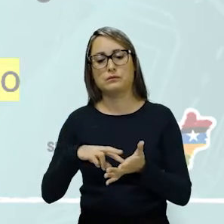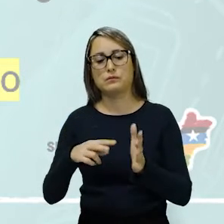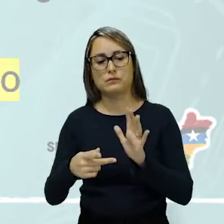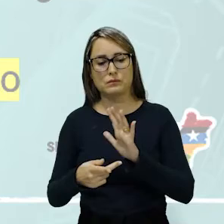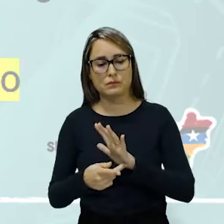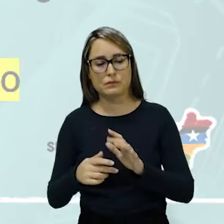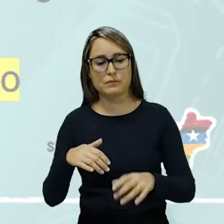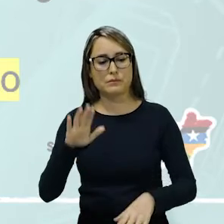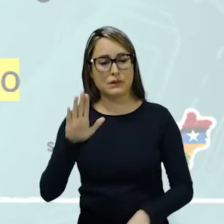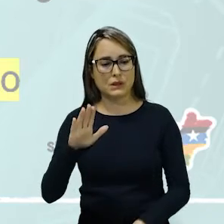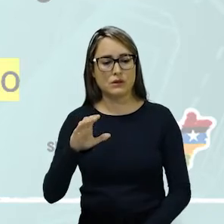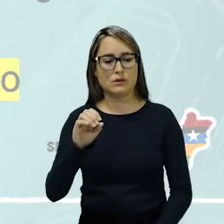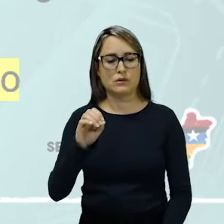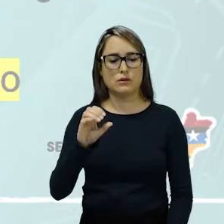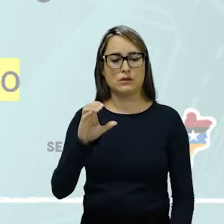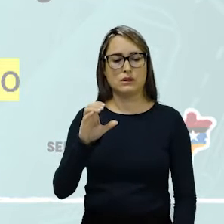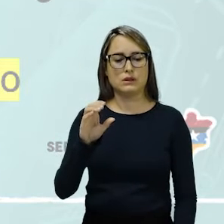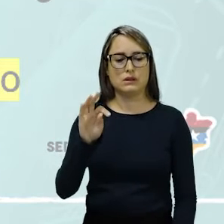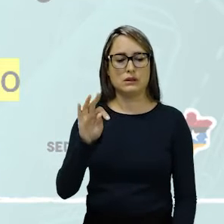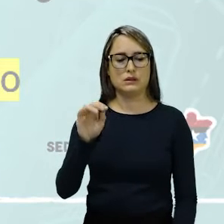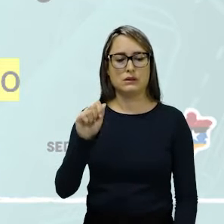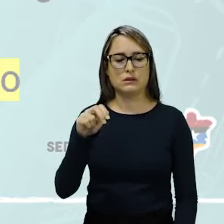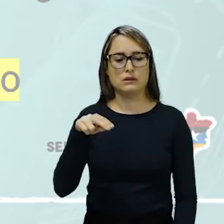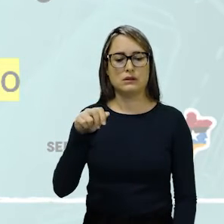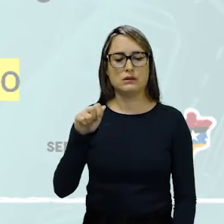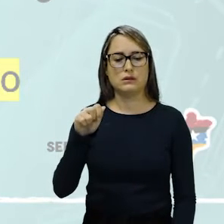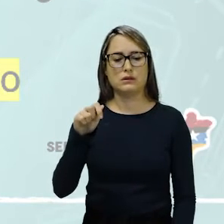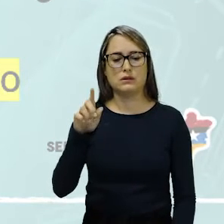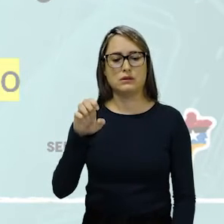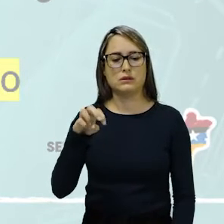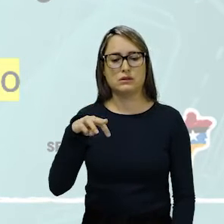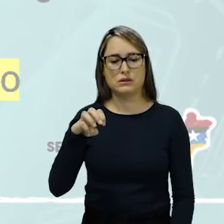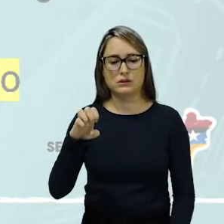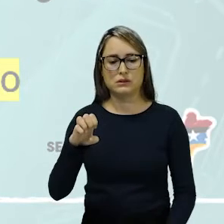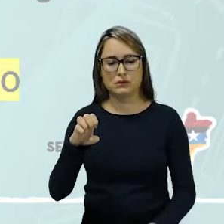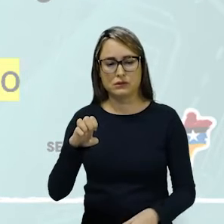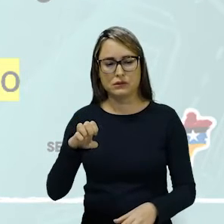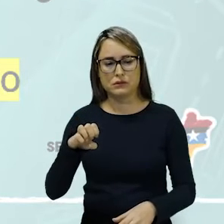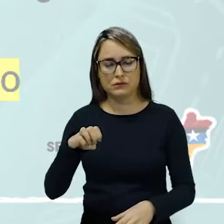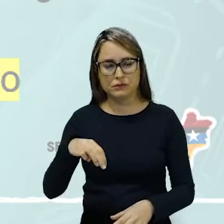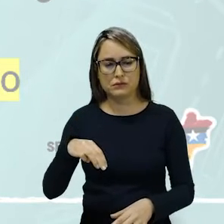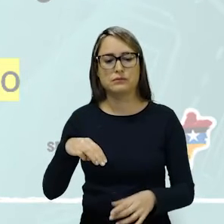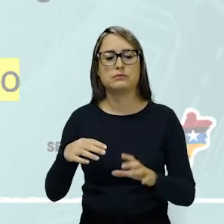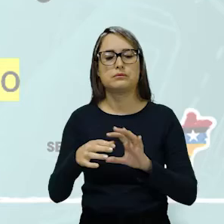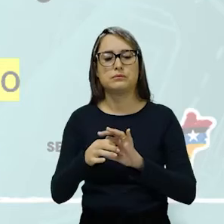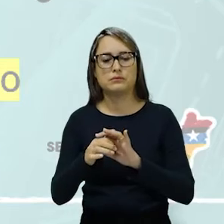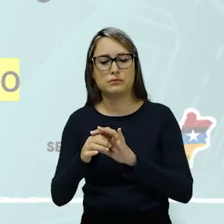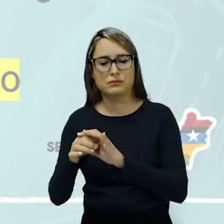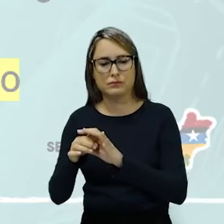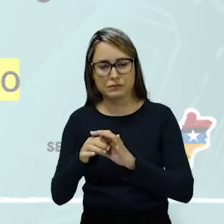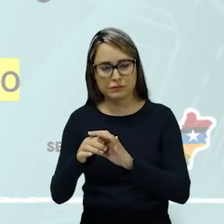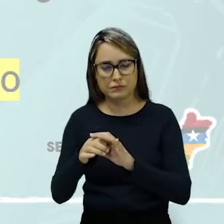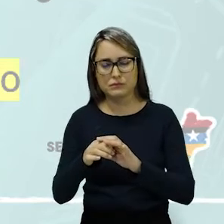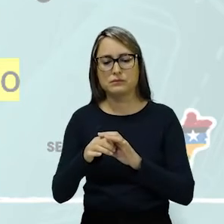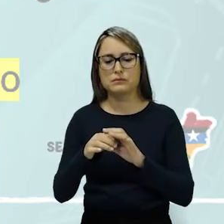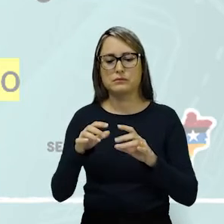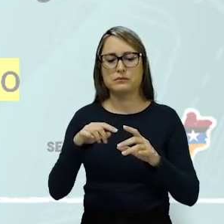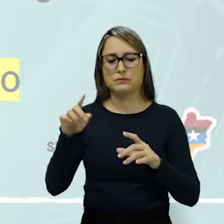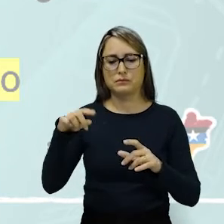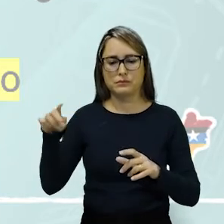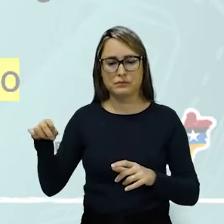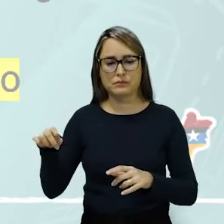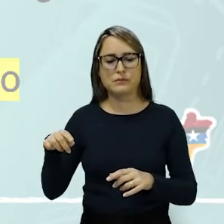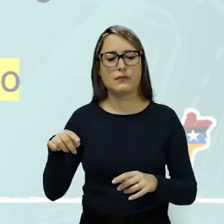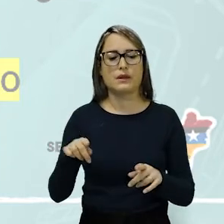maior octanagem, estão associados a compostos com cadeias carbônicas menores, com maior número de ramificações